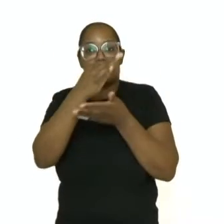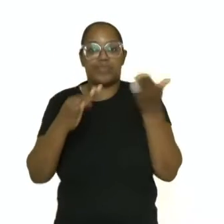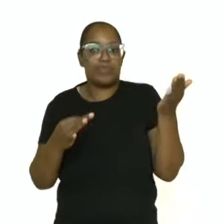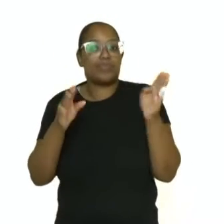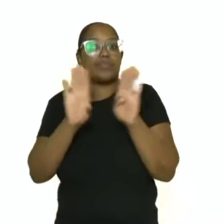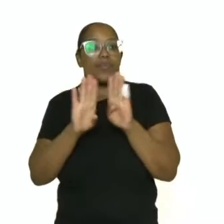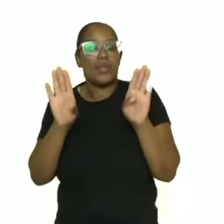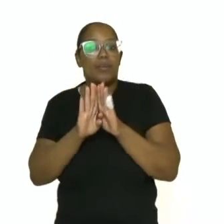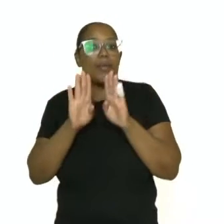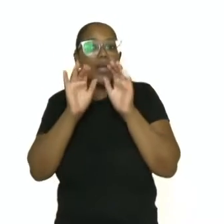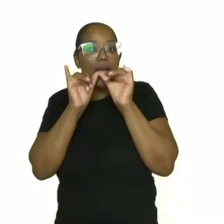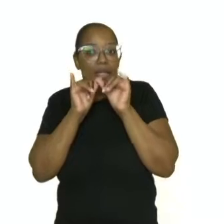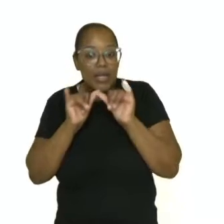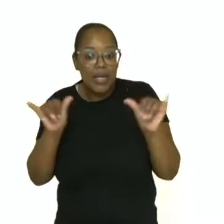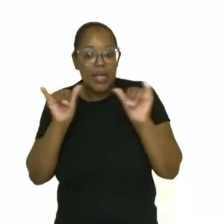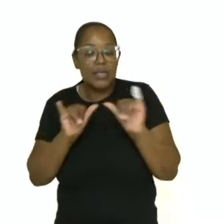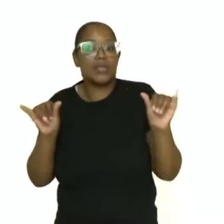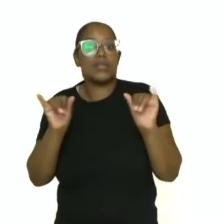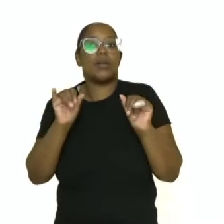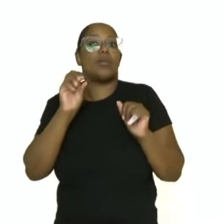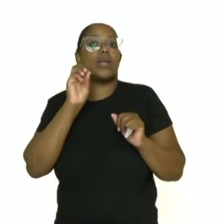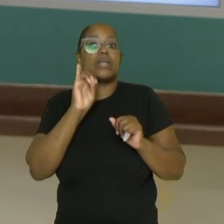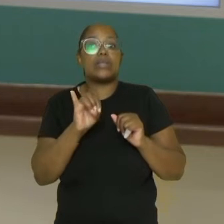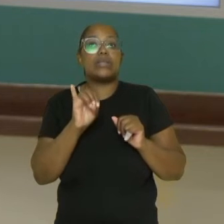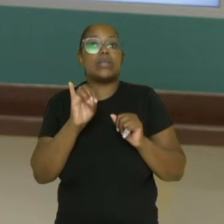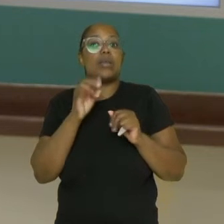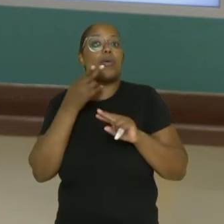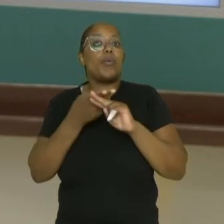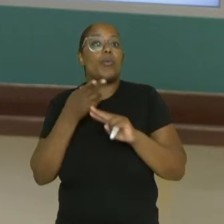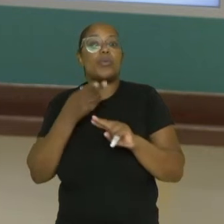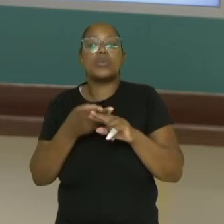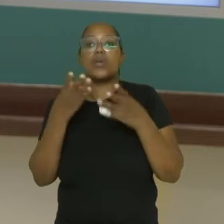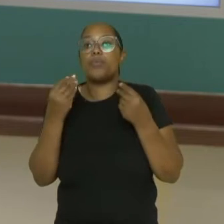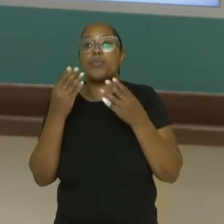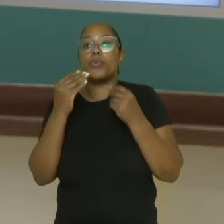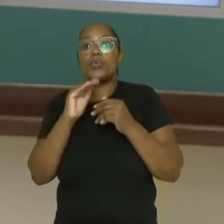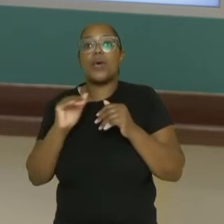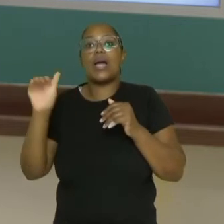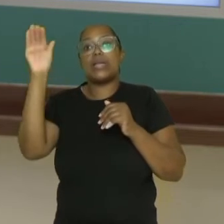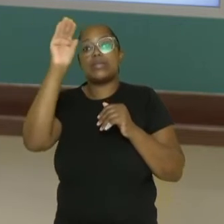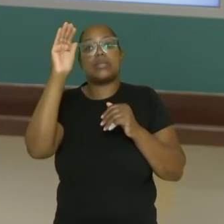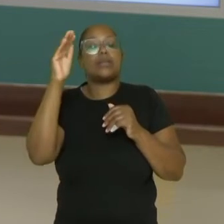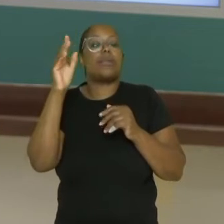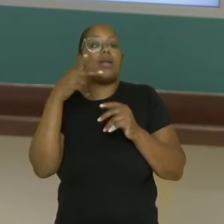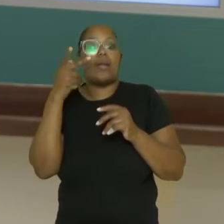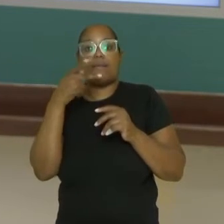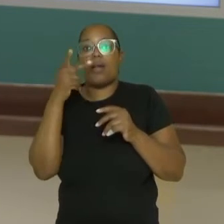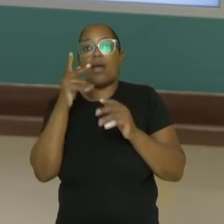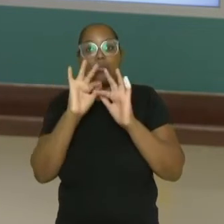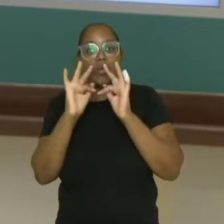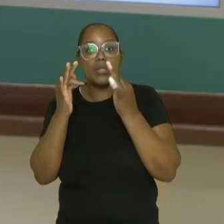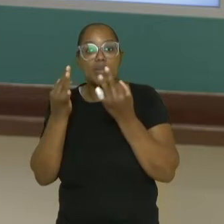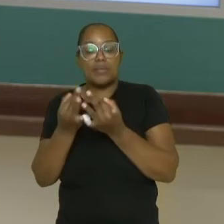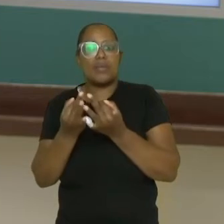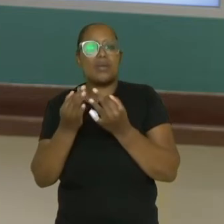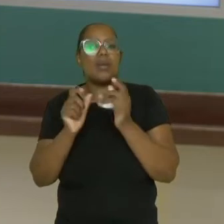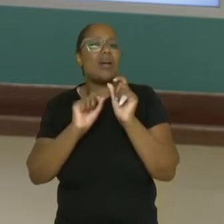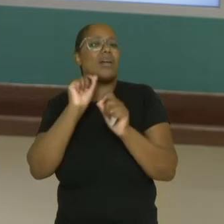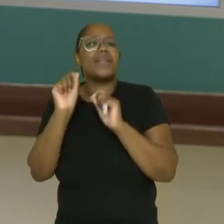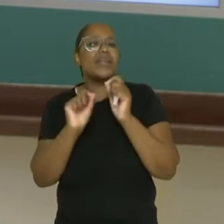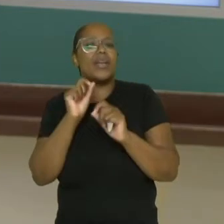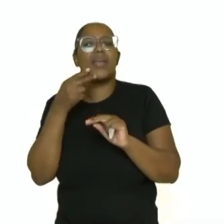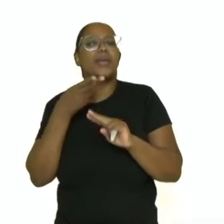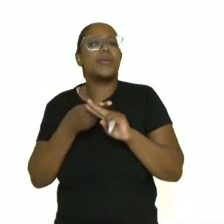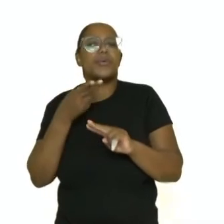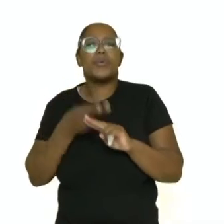declaração consomem muito acima do que deveriam é atribuída às famílias, aquilo que eu já falei. Então, quem